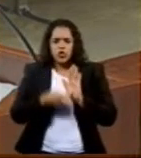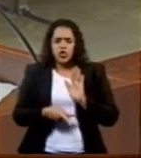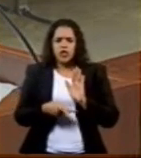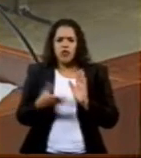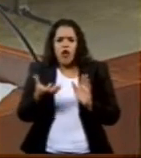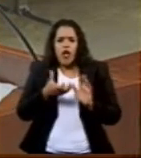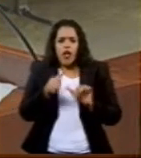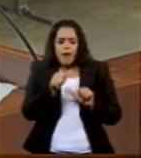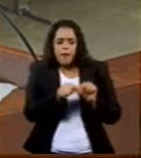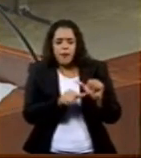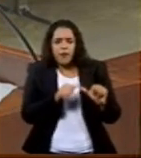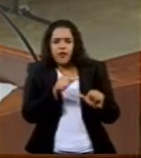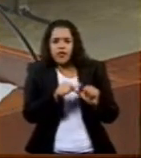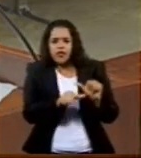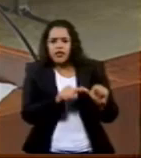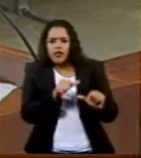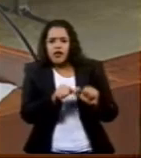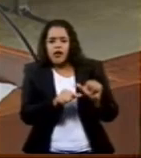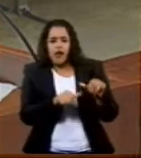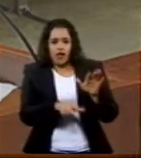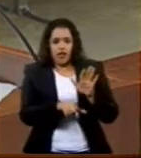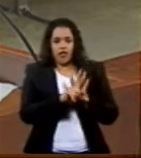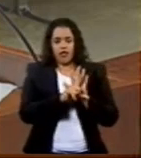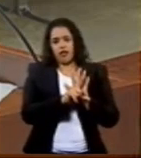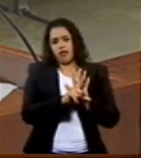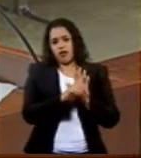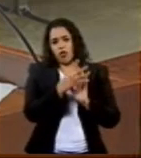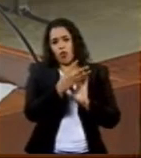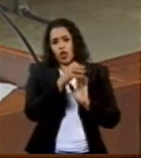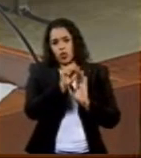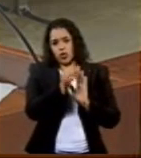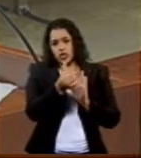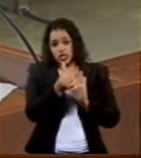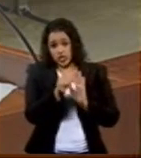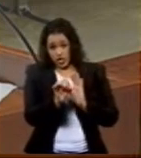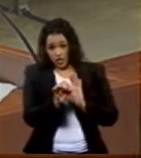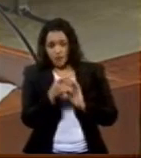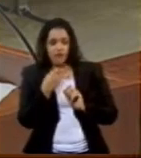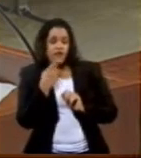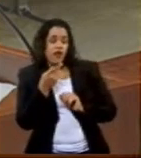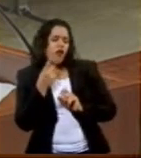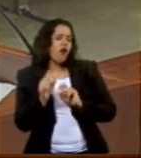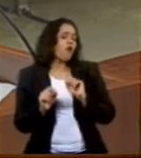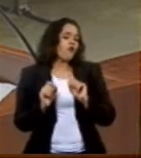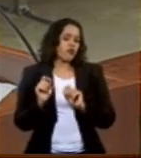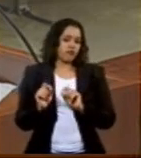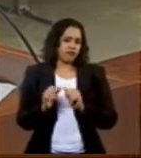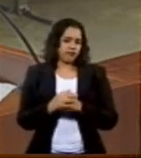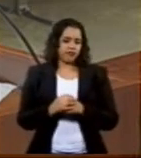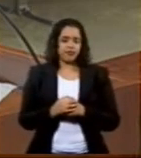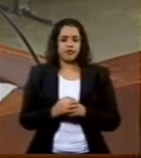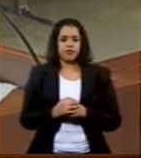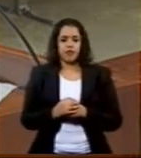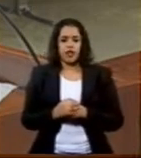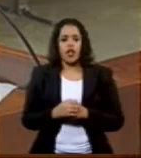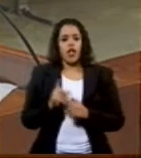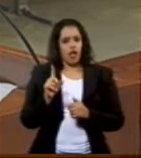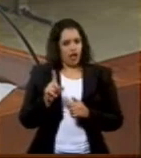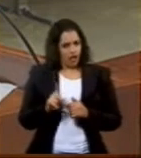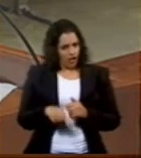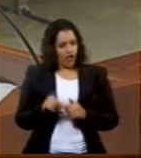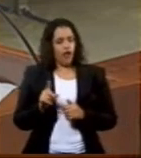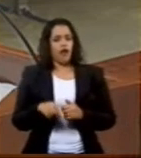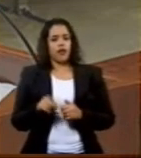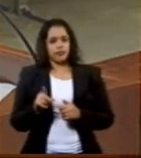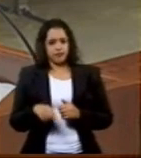alterar legislativamente a Lei 4860 para dizer o seguinte: é devido ao servidor